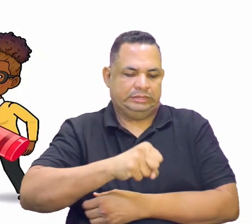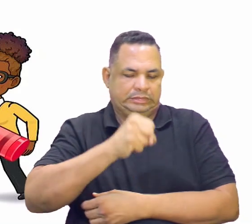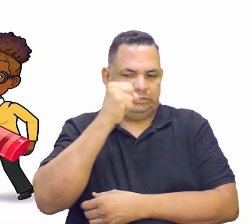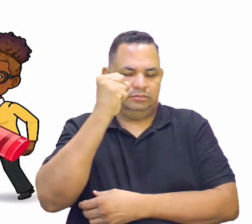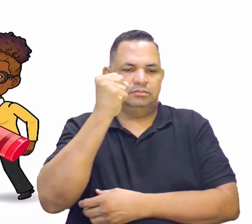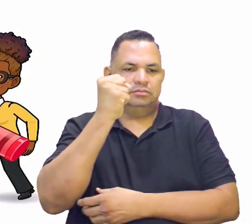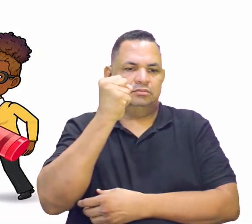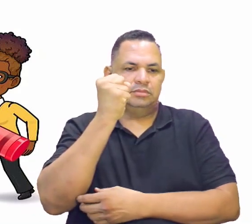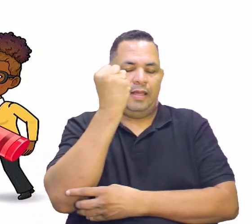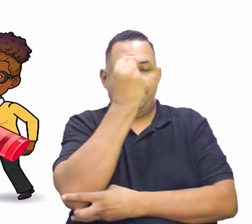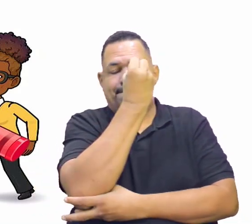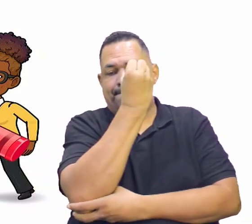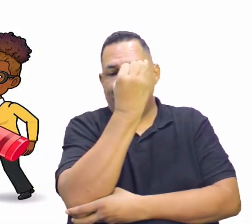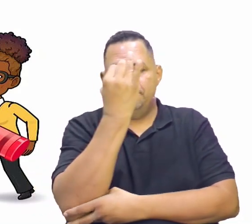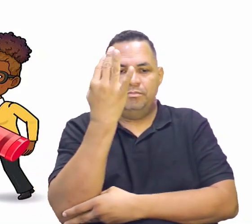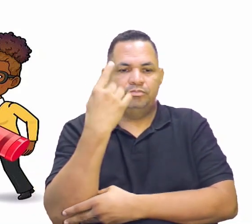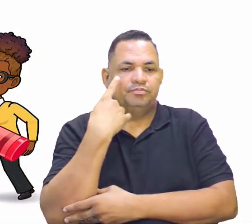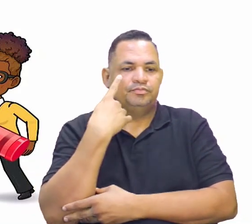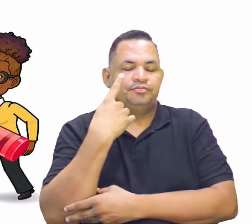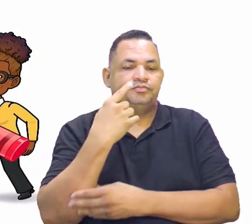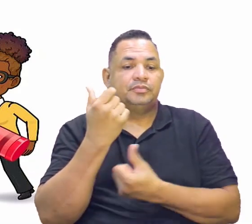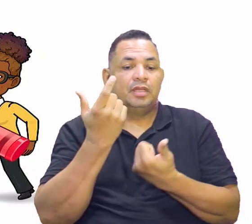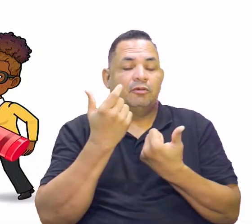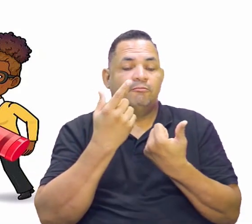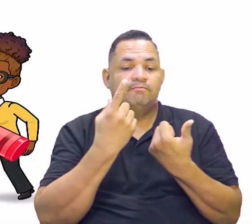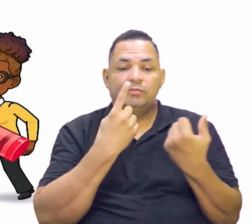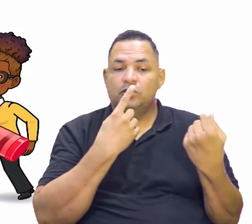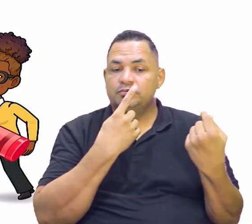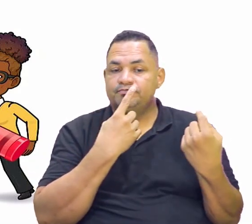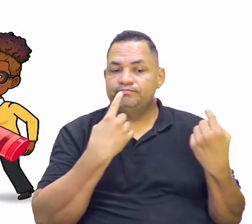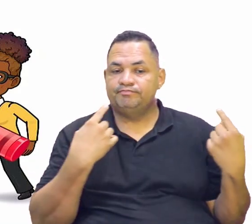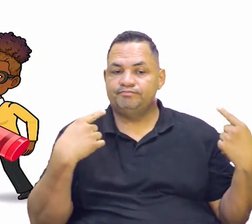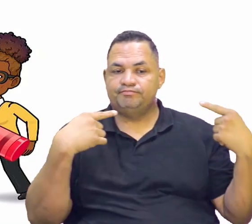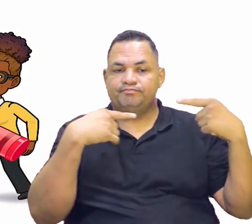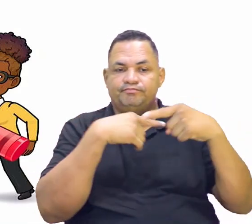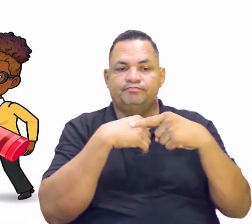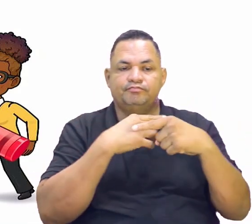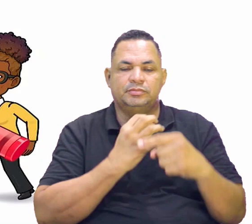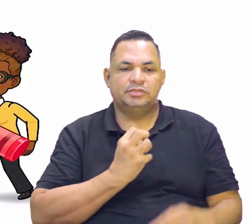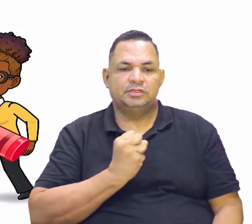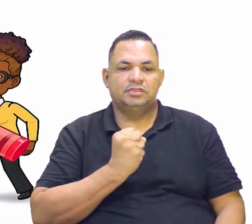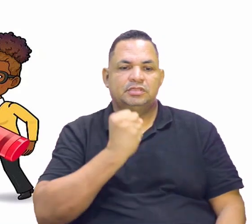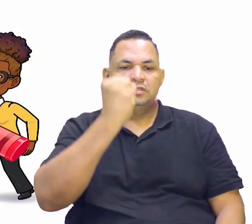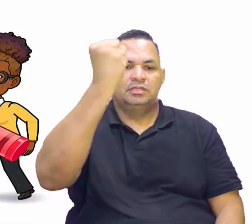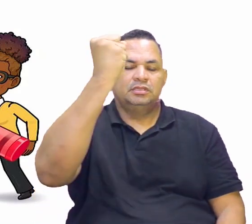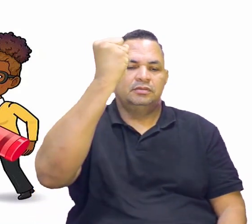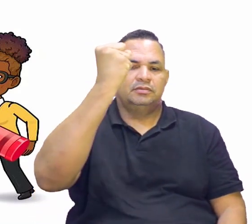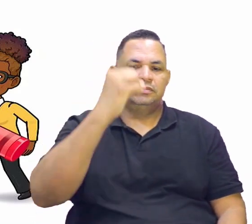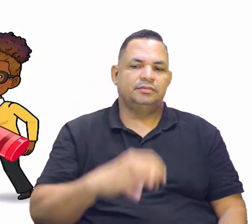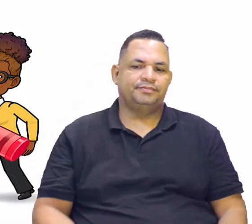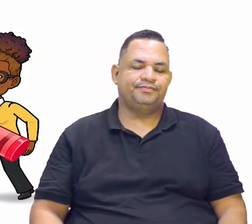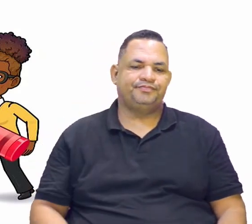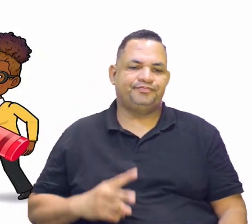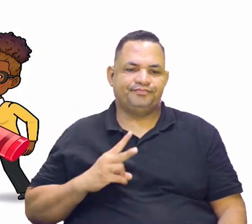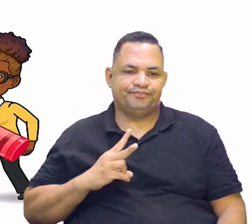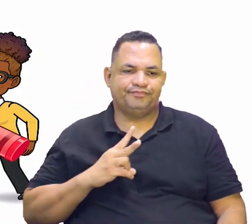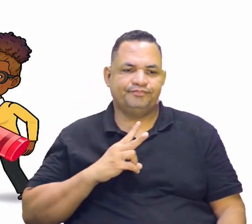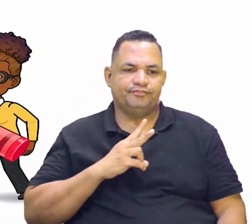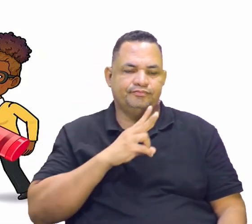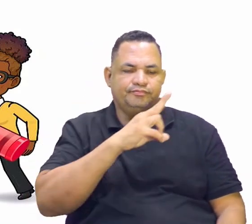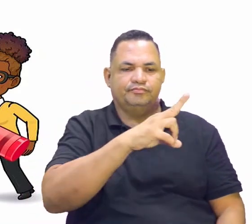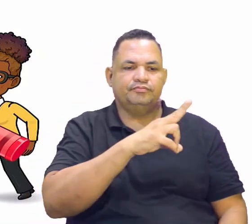planta. E o que você vê? Vê um contraste, né? Força e a questão